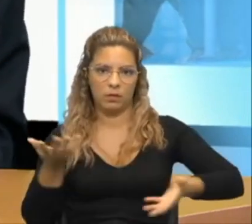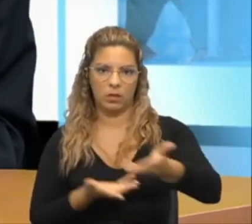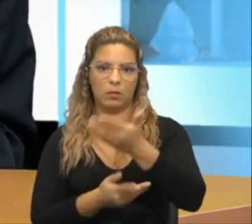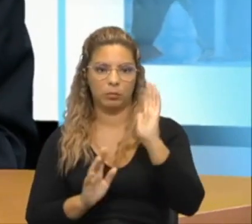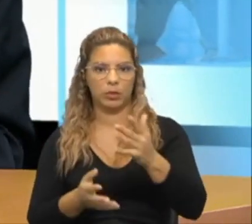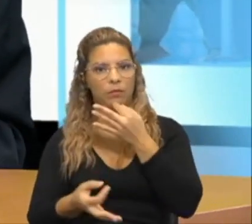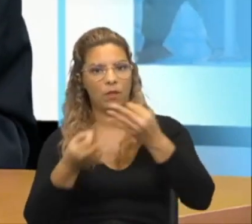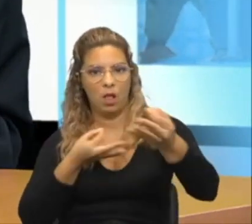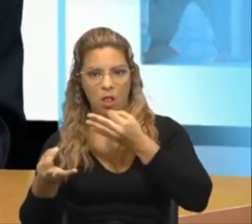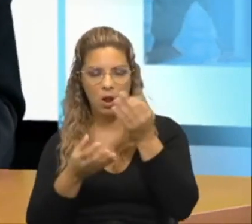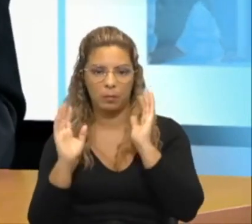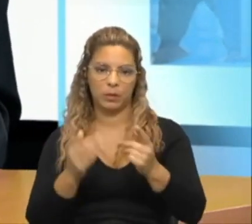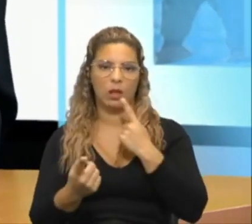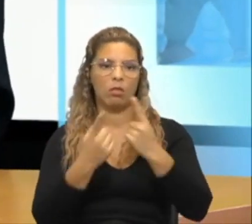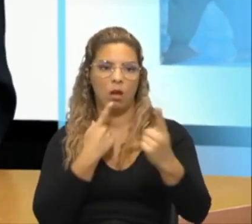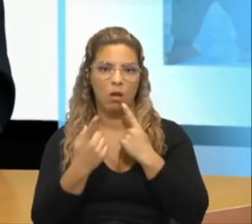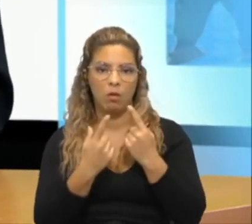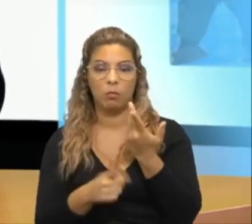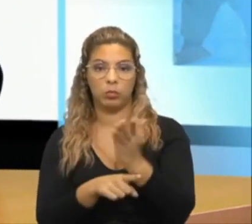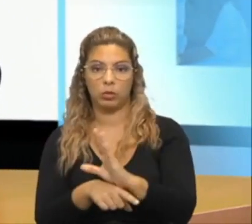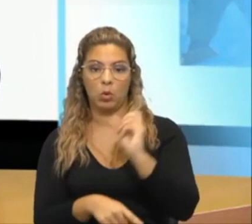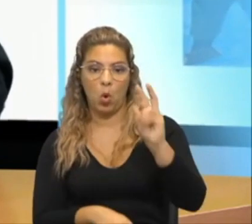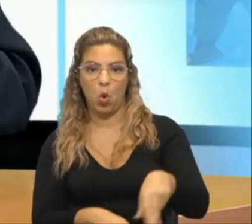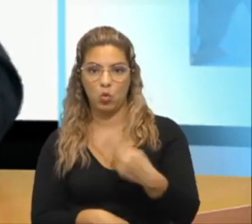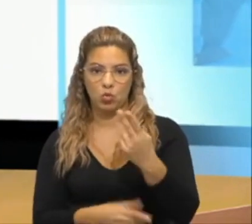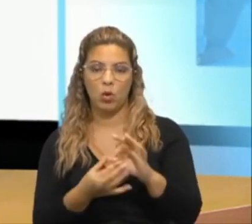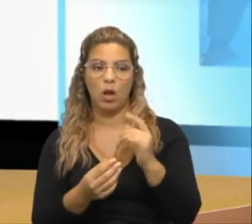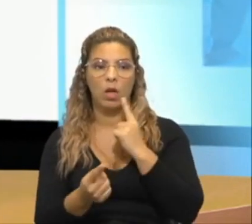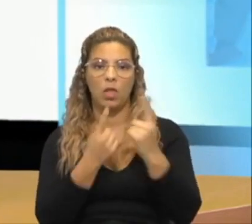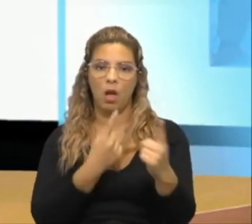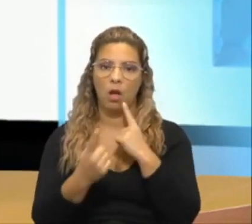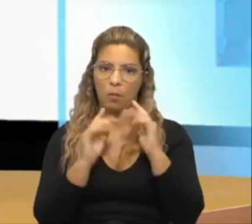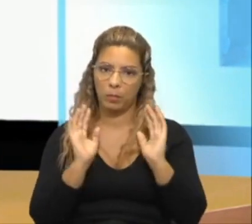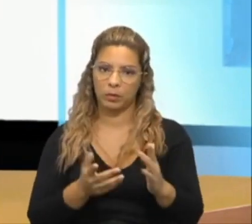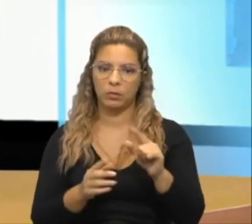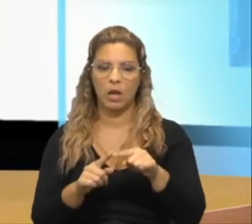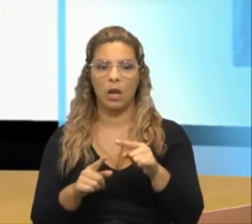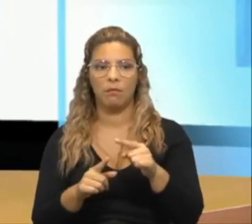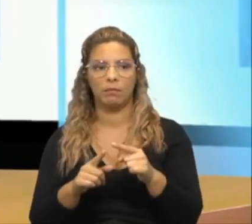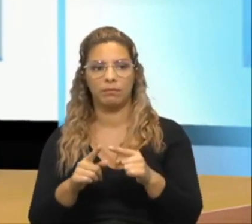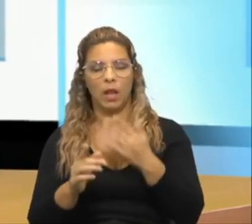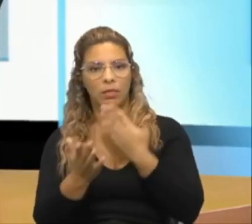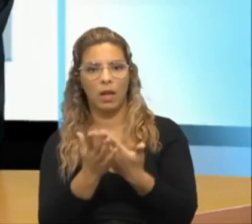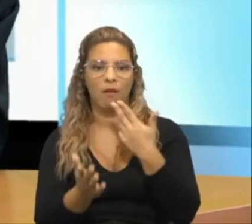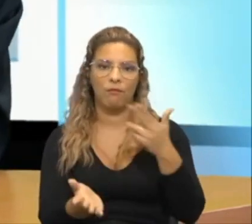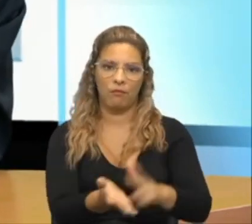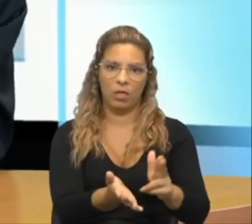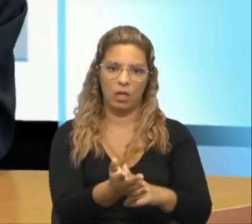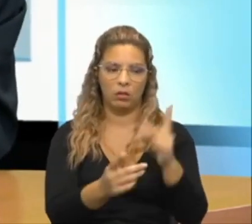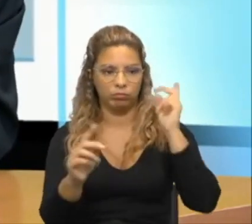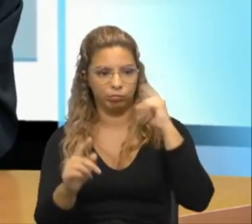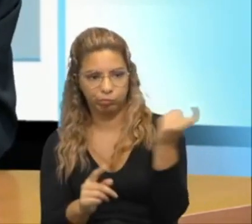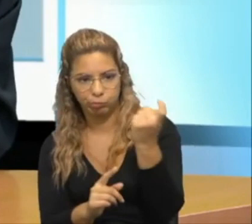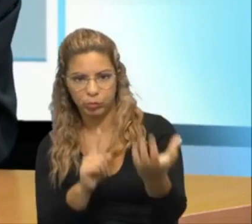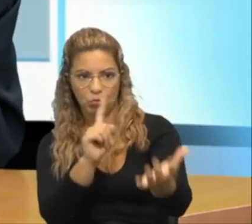isso espaços como a ONU são espaços de diálogo, e essa criação de um diálogo e de uma procura da verdade e de uma procura de compreender